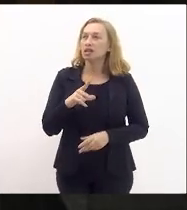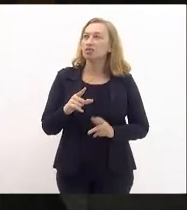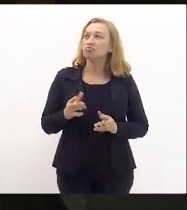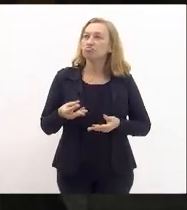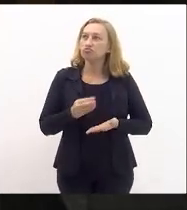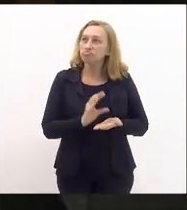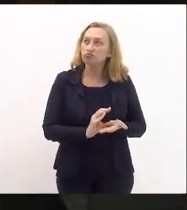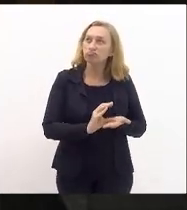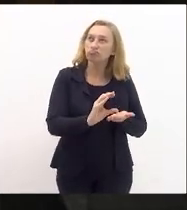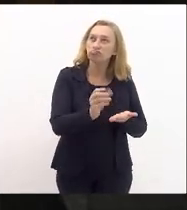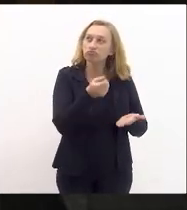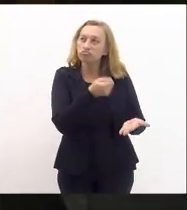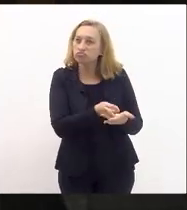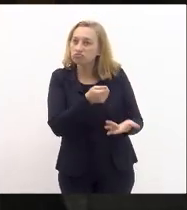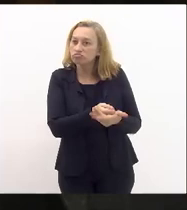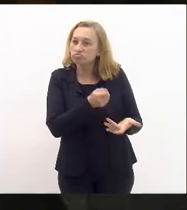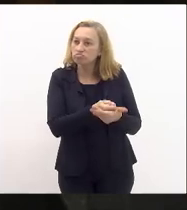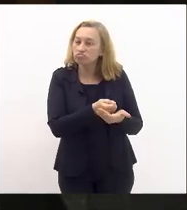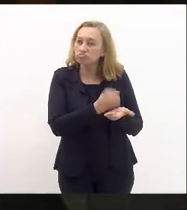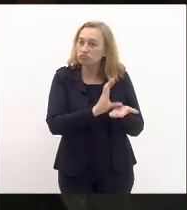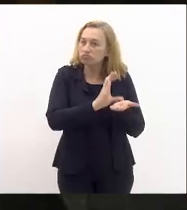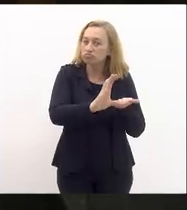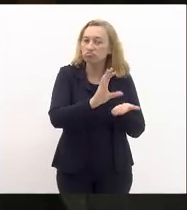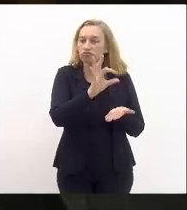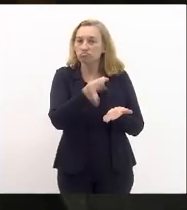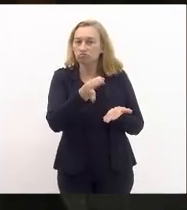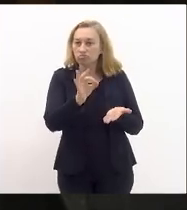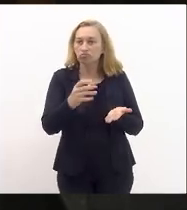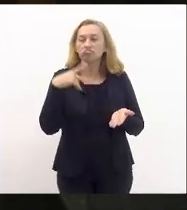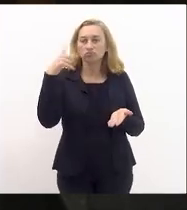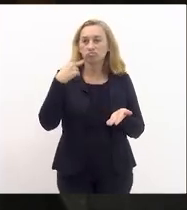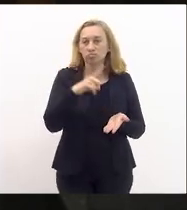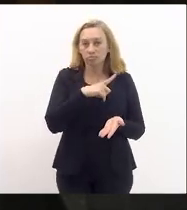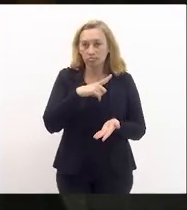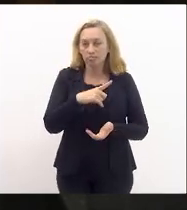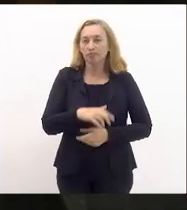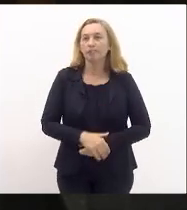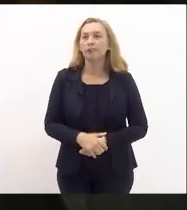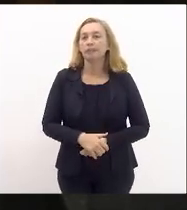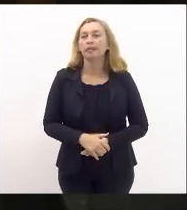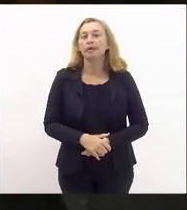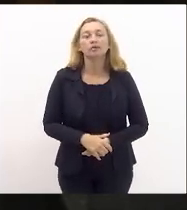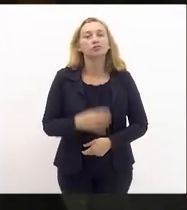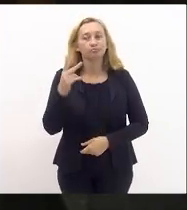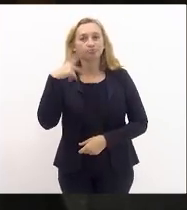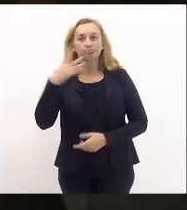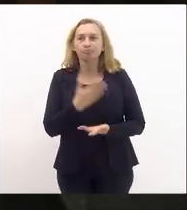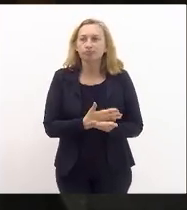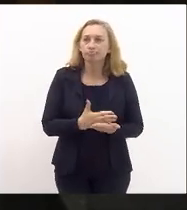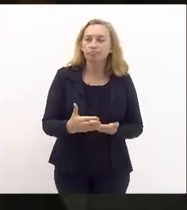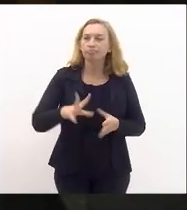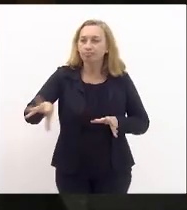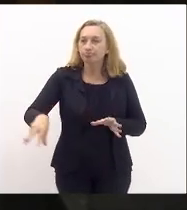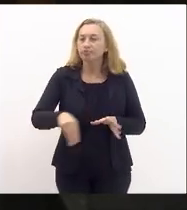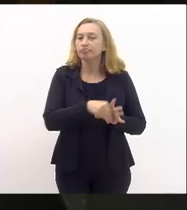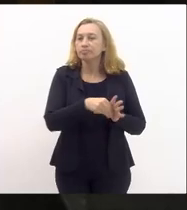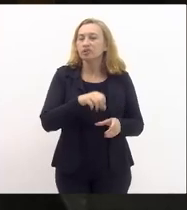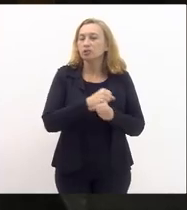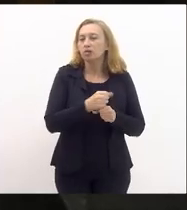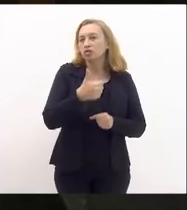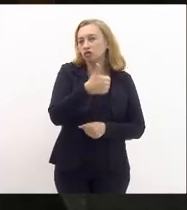repasse obrigatório de recursos para garantir essa política. E essa política começou a ser implementada no ano de